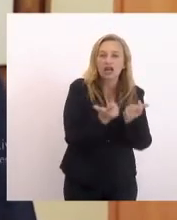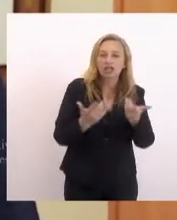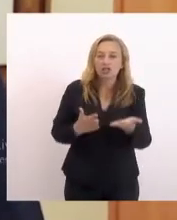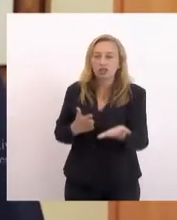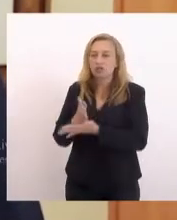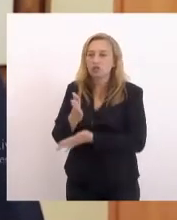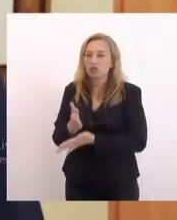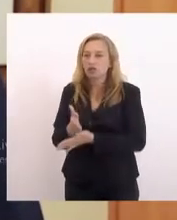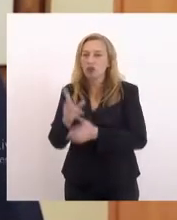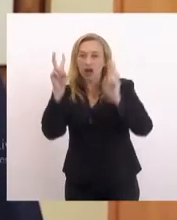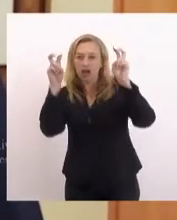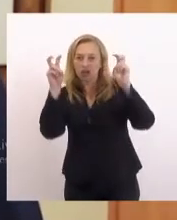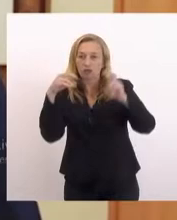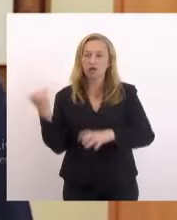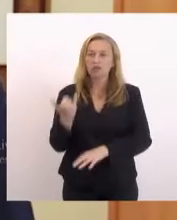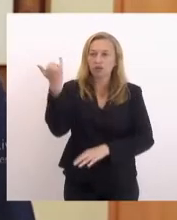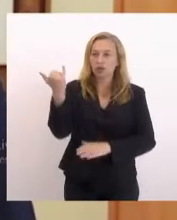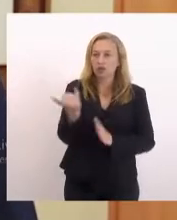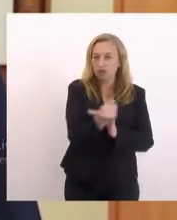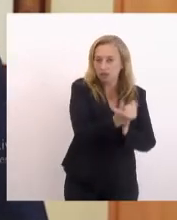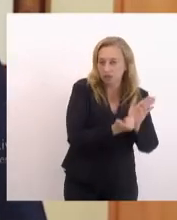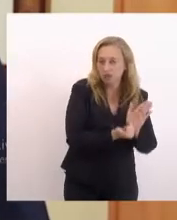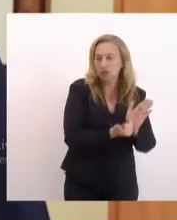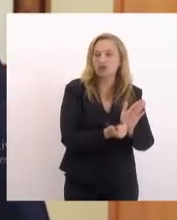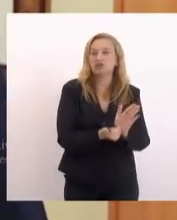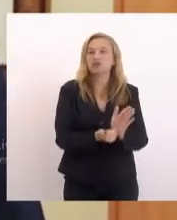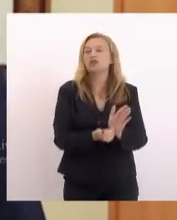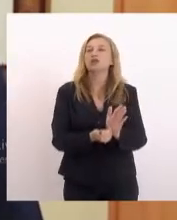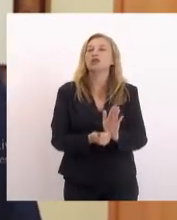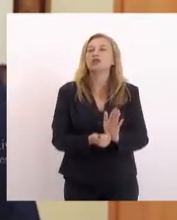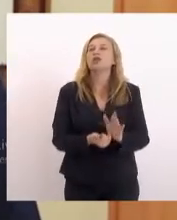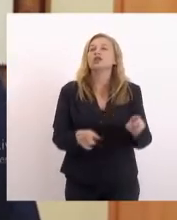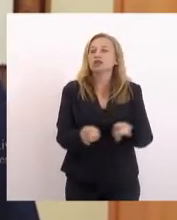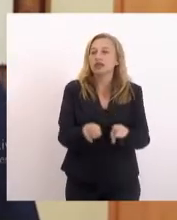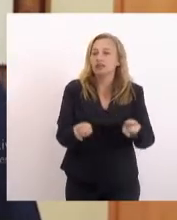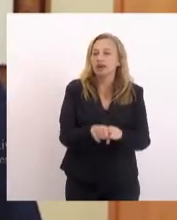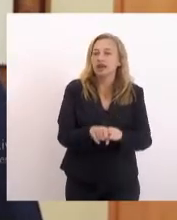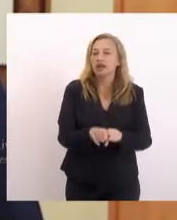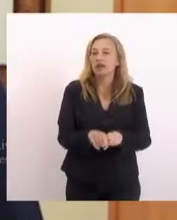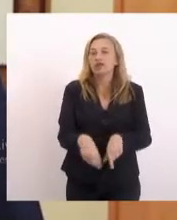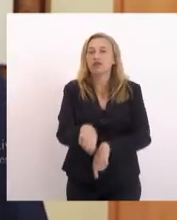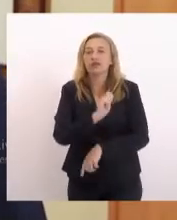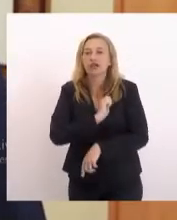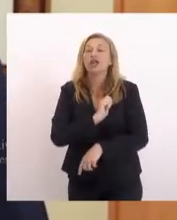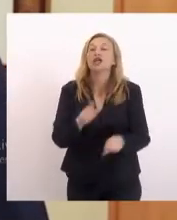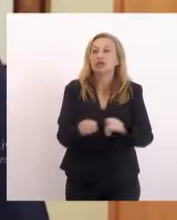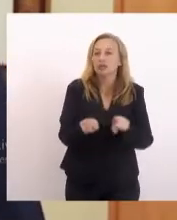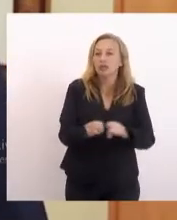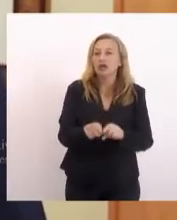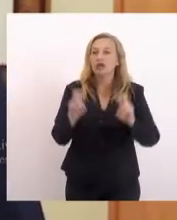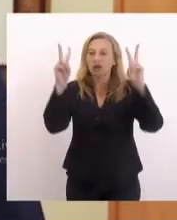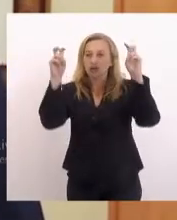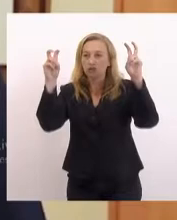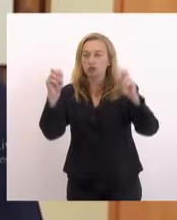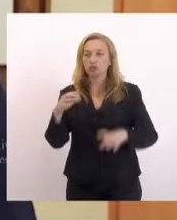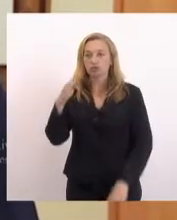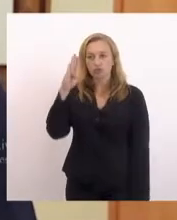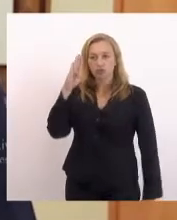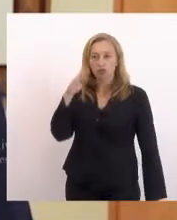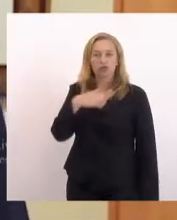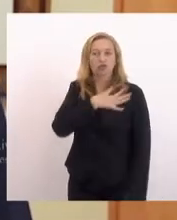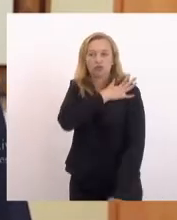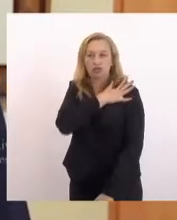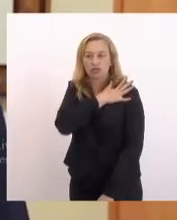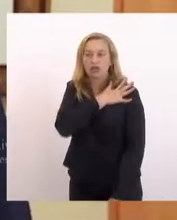ao regime de recuperação fiscal. Sem falar no sistema de proteção social dos militares, que prevê mais garantias aos